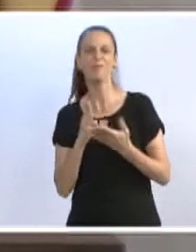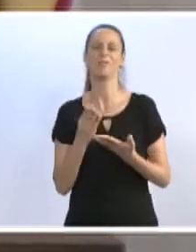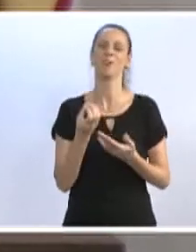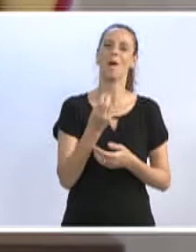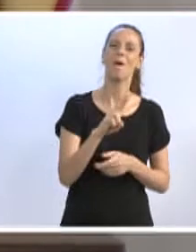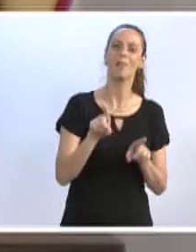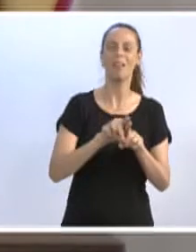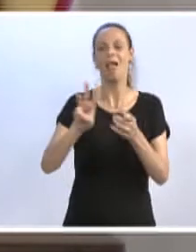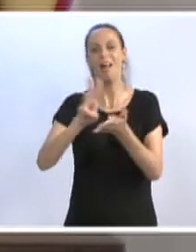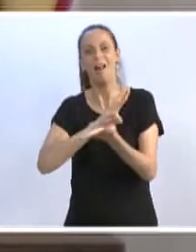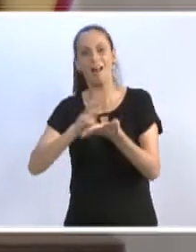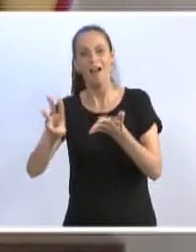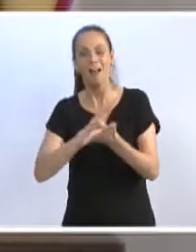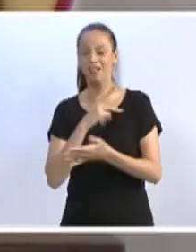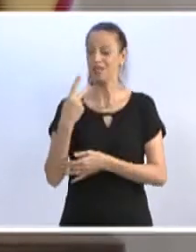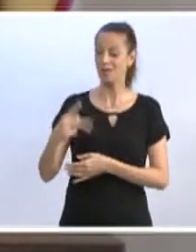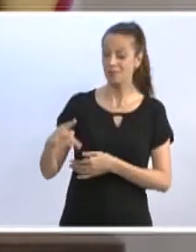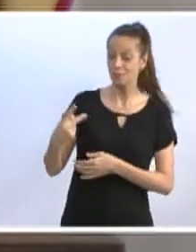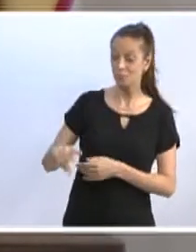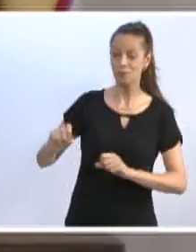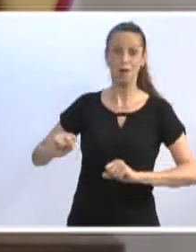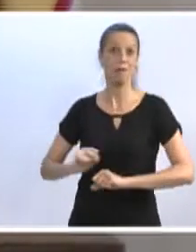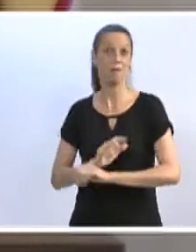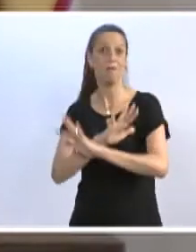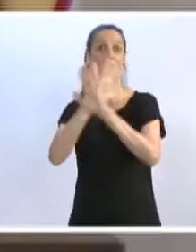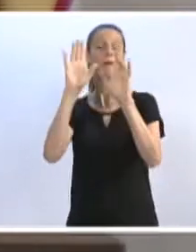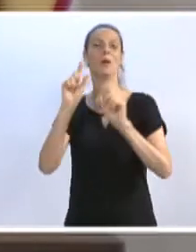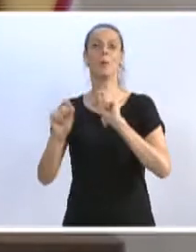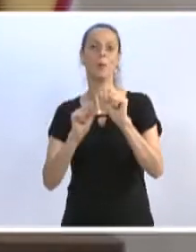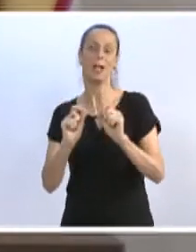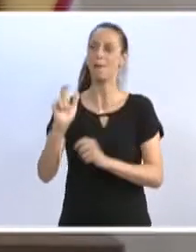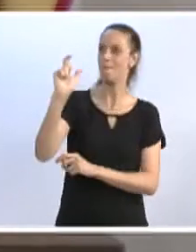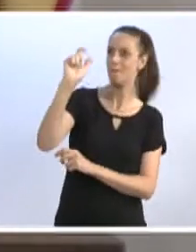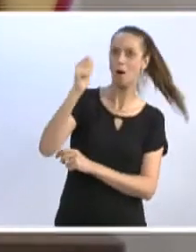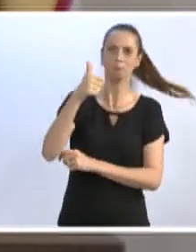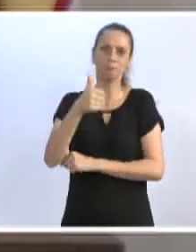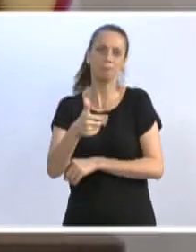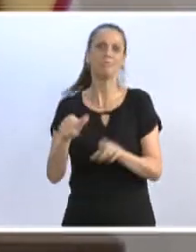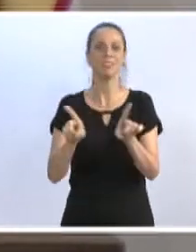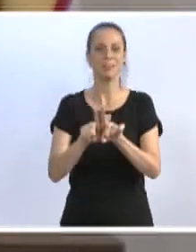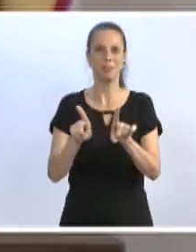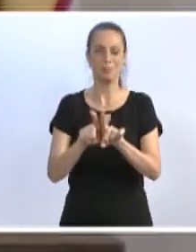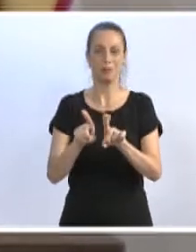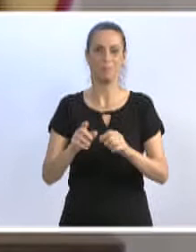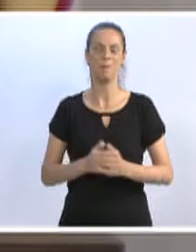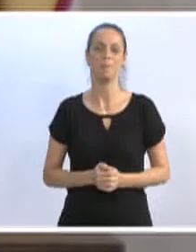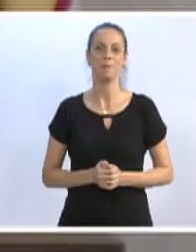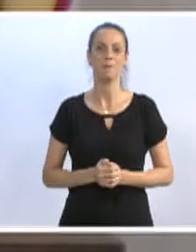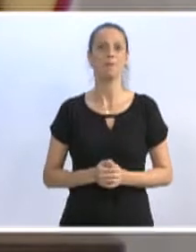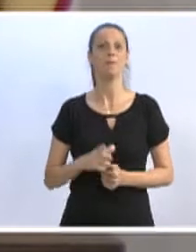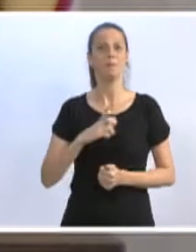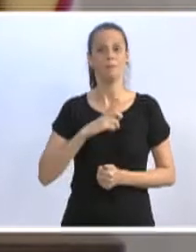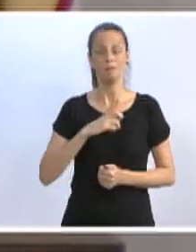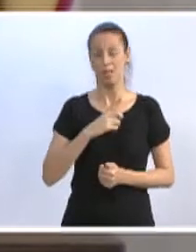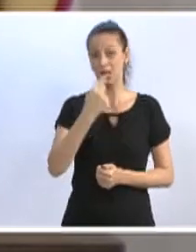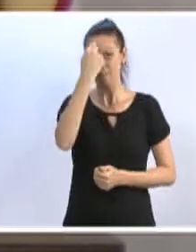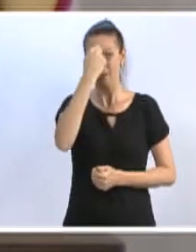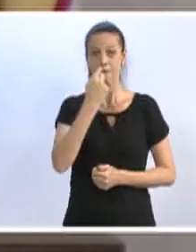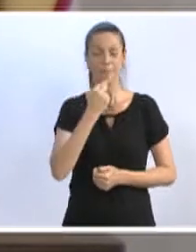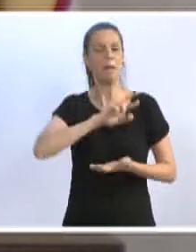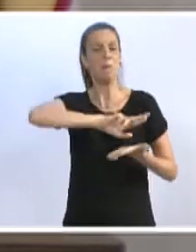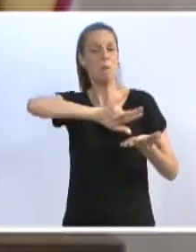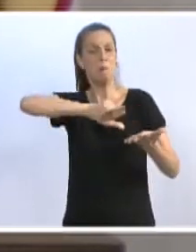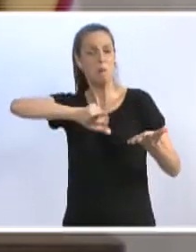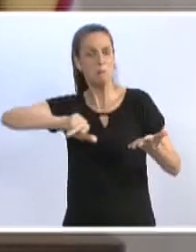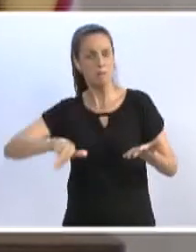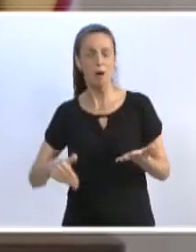e a sua glória como os posts e os likes. A timeline de milhões de perfis espelha muito bem